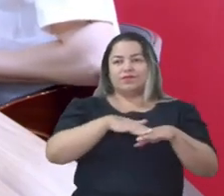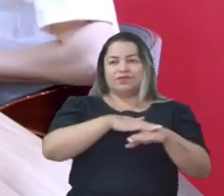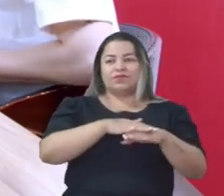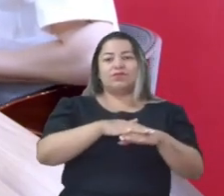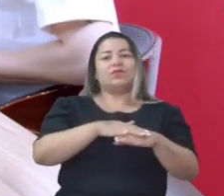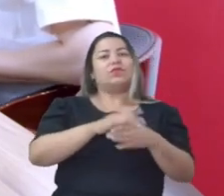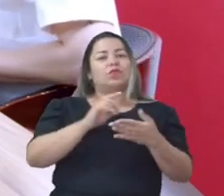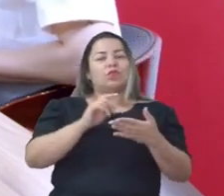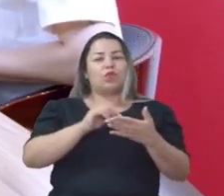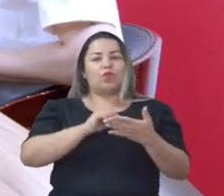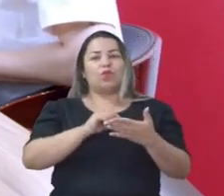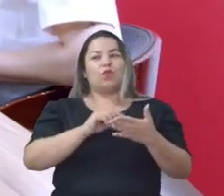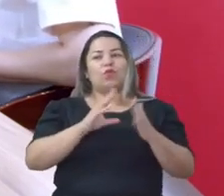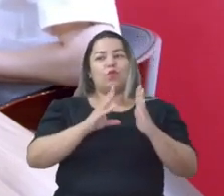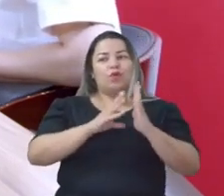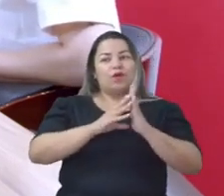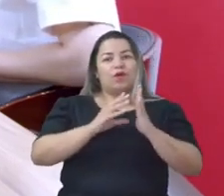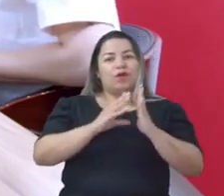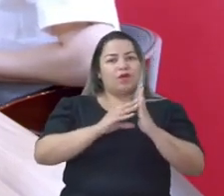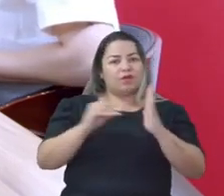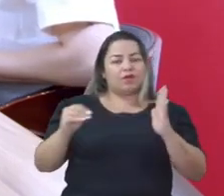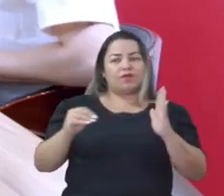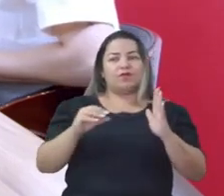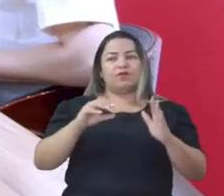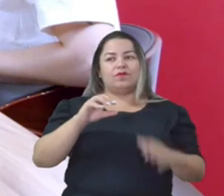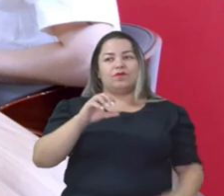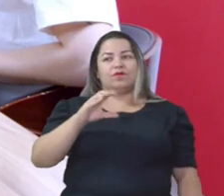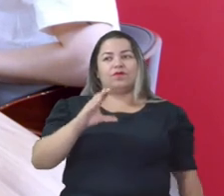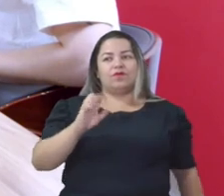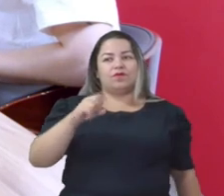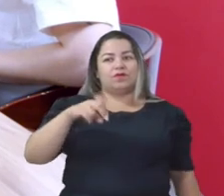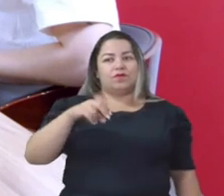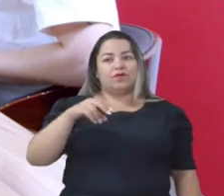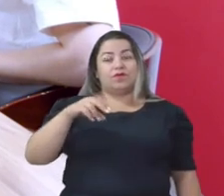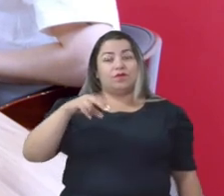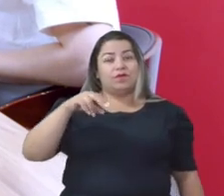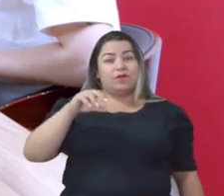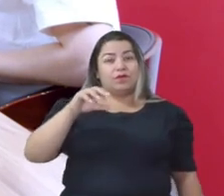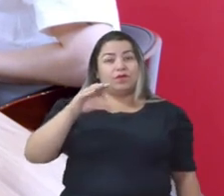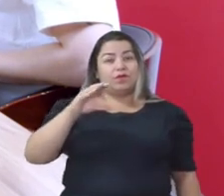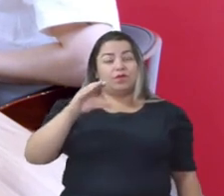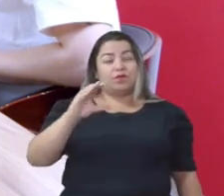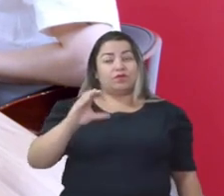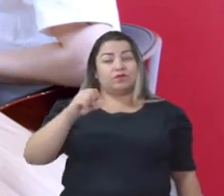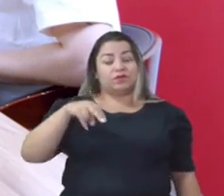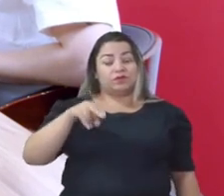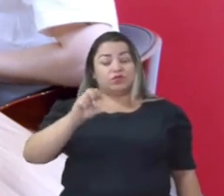peguei uma cola, que de acordo com o censo, eram mais de